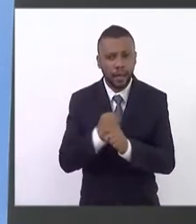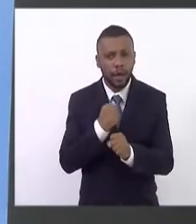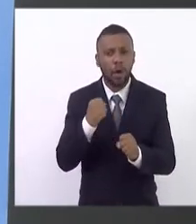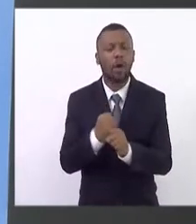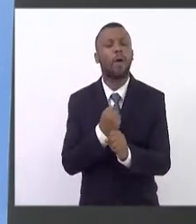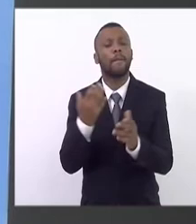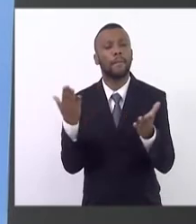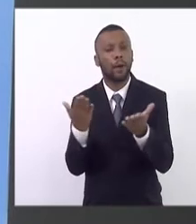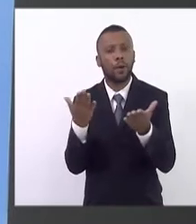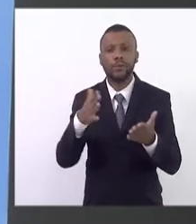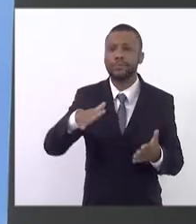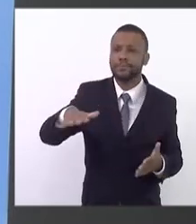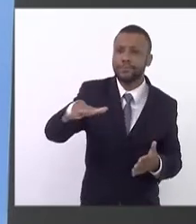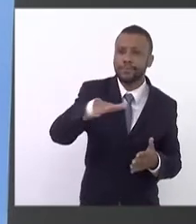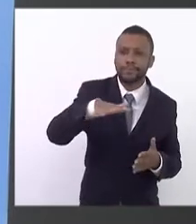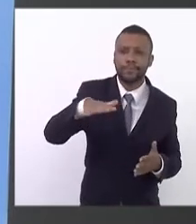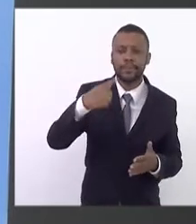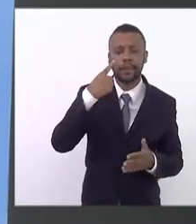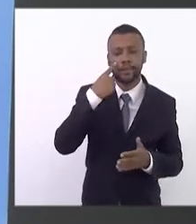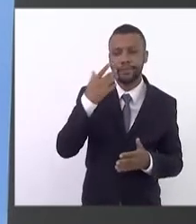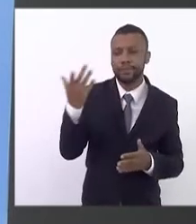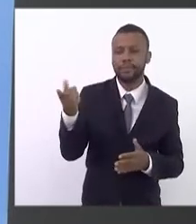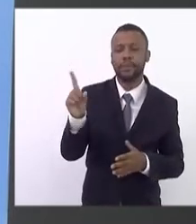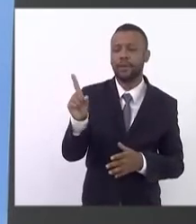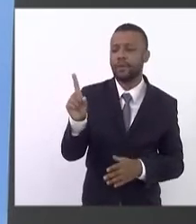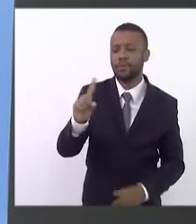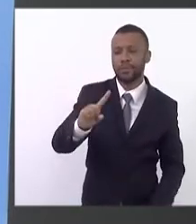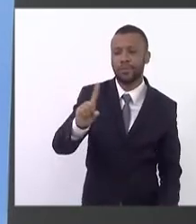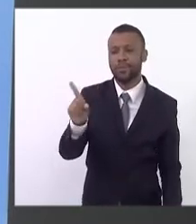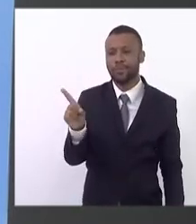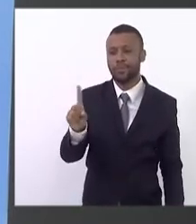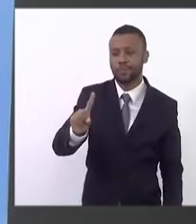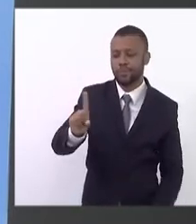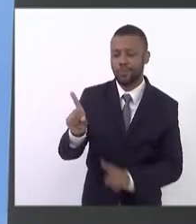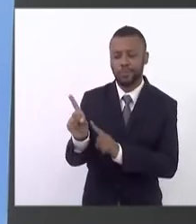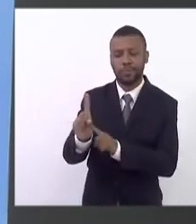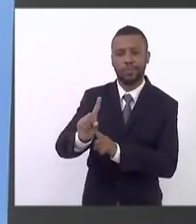dialzinho ali no velocímetro do lado direito, ela está com